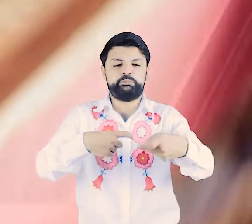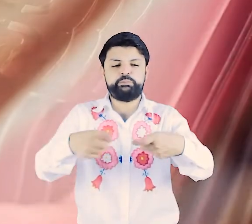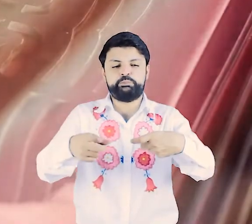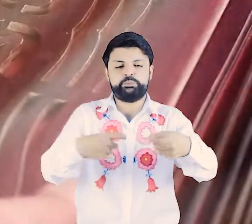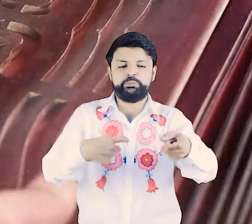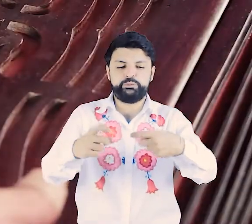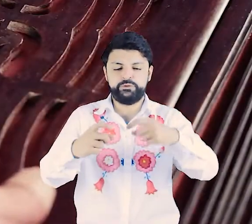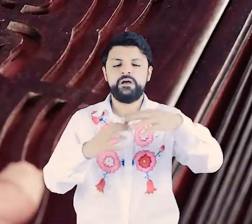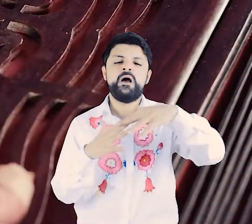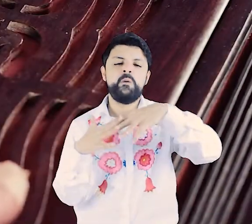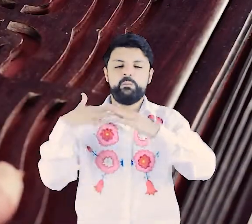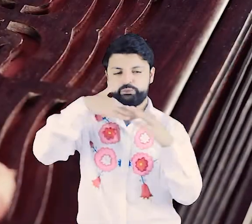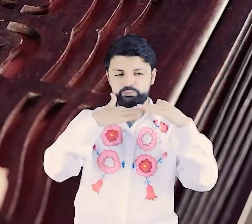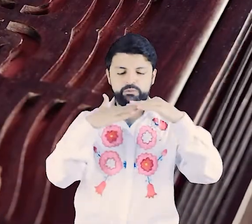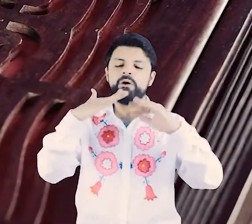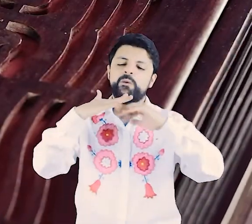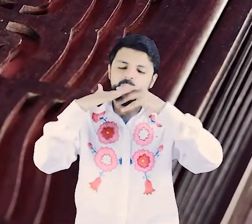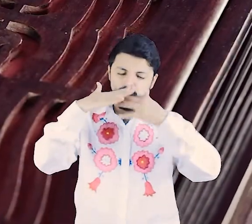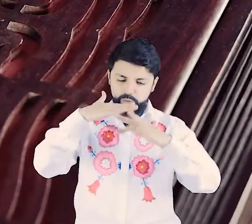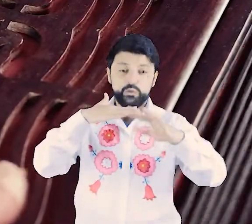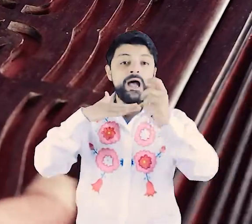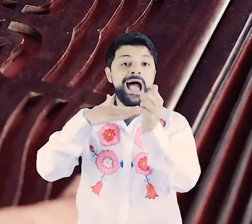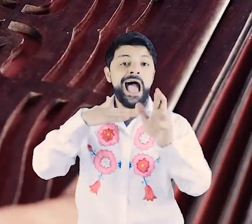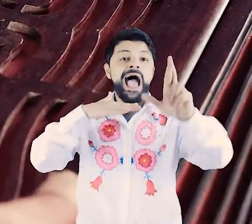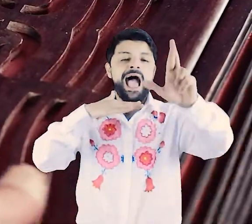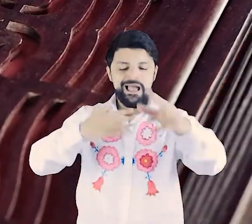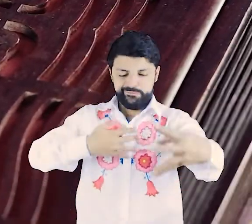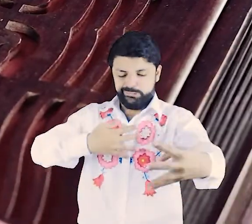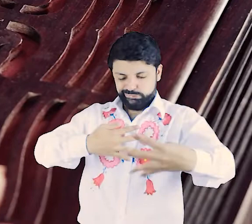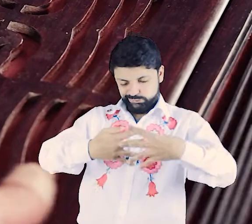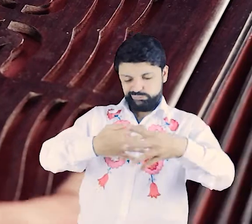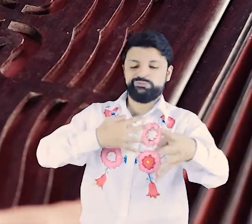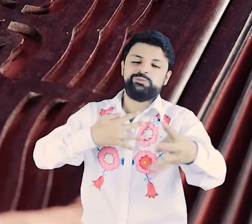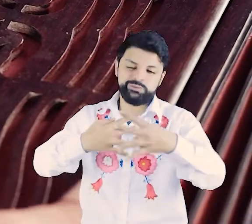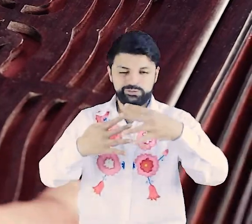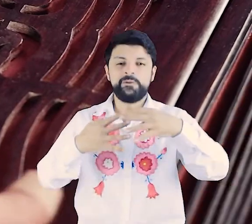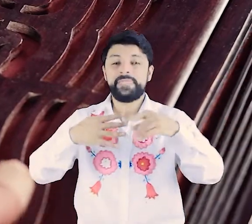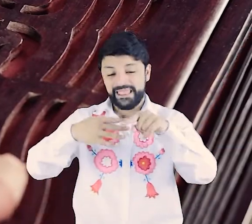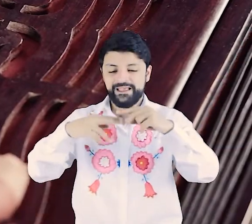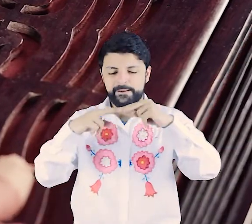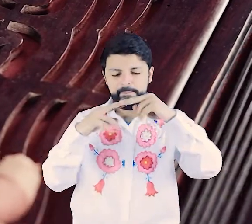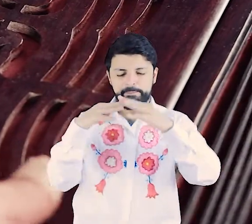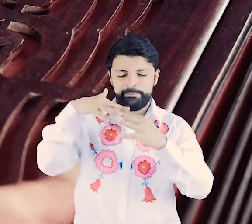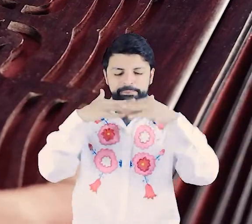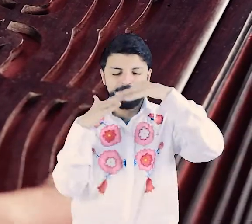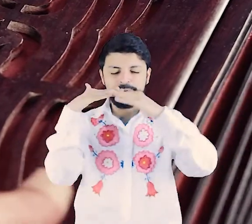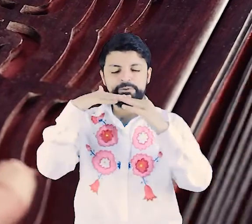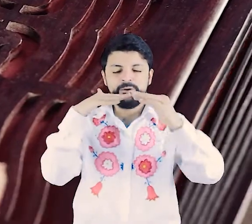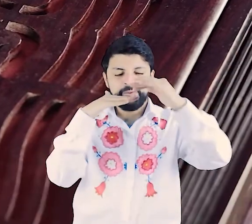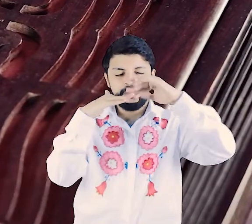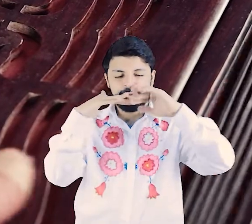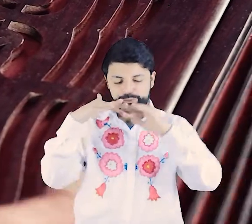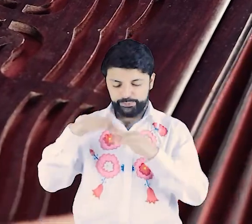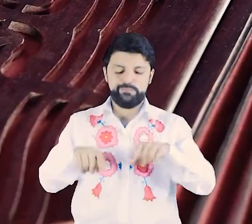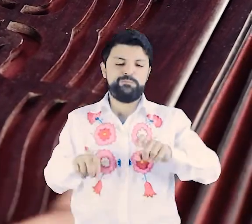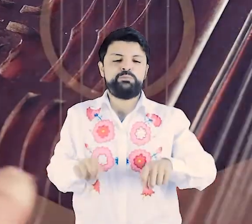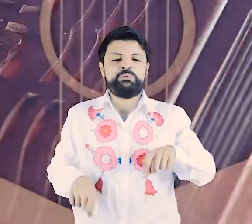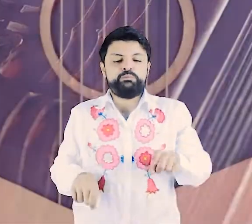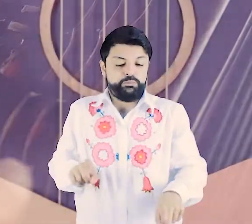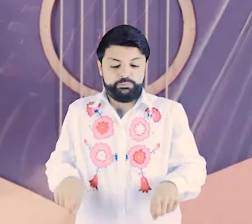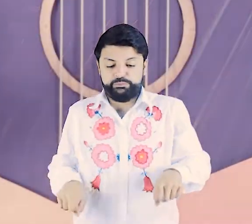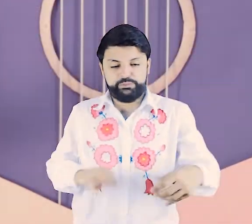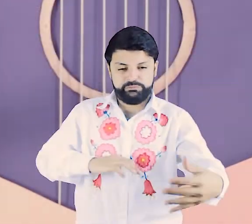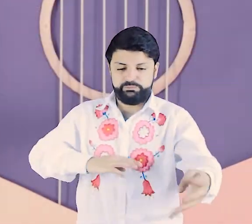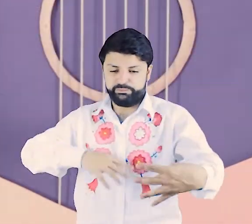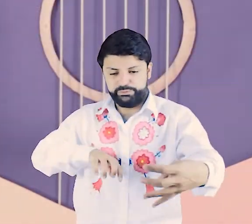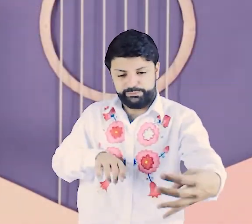músico toca com a outra mão. O ar direcionado passa pelas palhetas, gerando assim som.